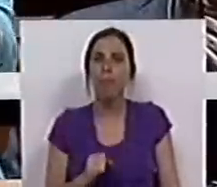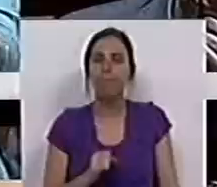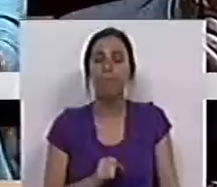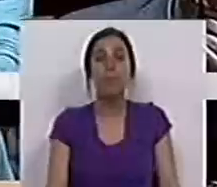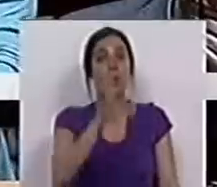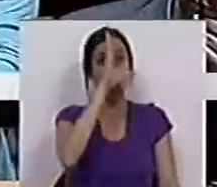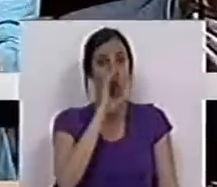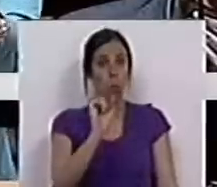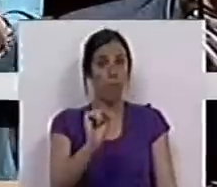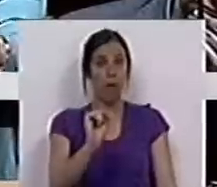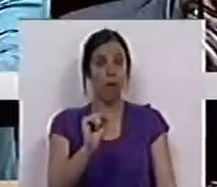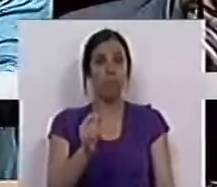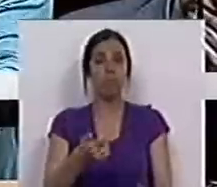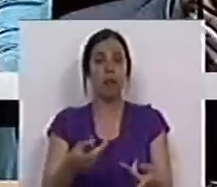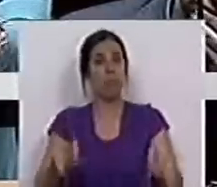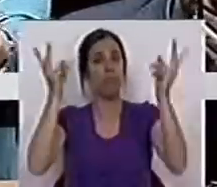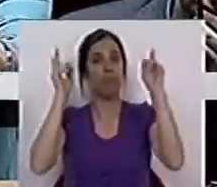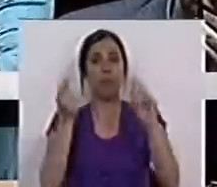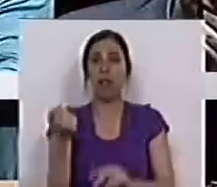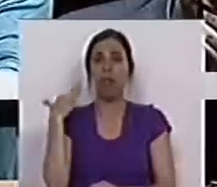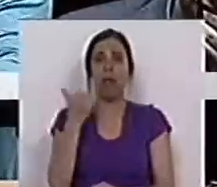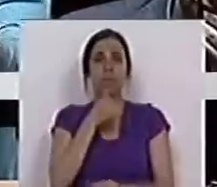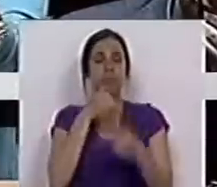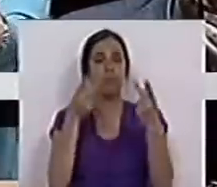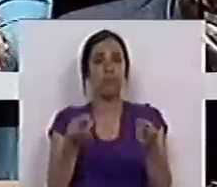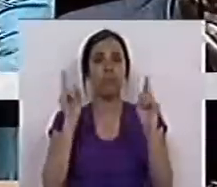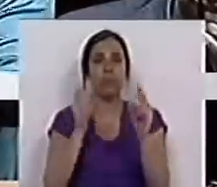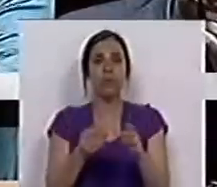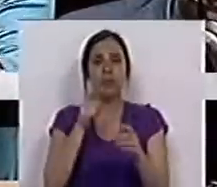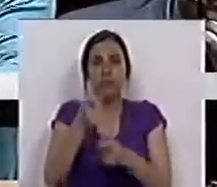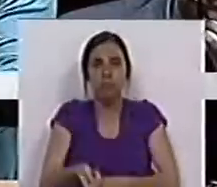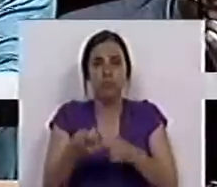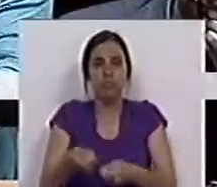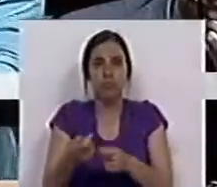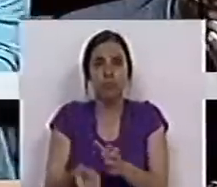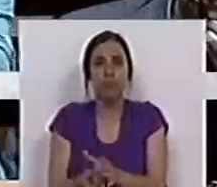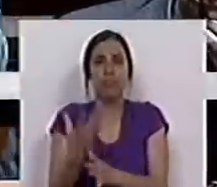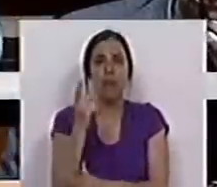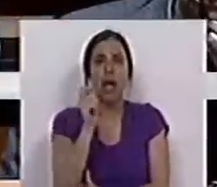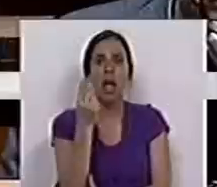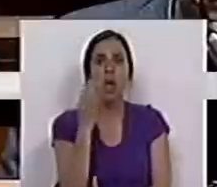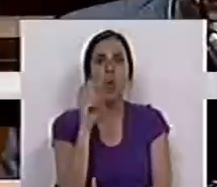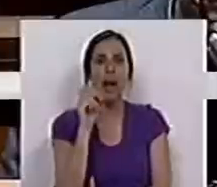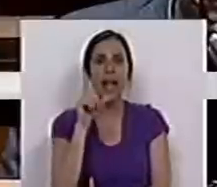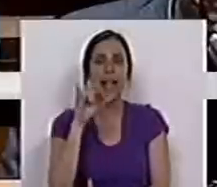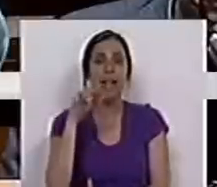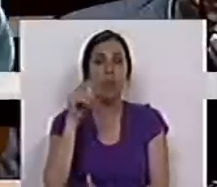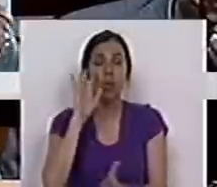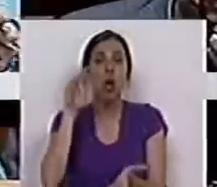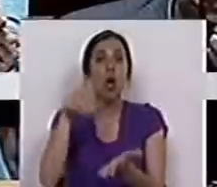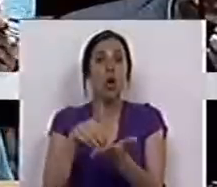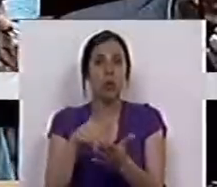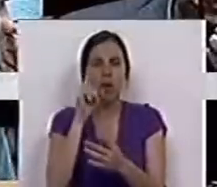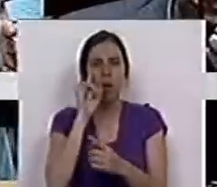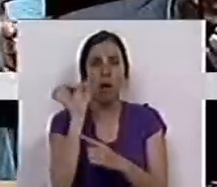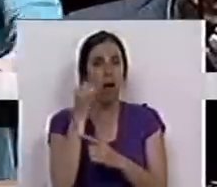O Governo liberalizou recentemente a plantação dos eucaliptos, com resultados que não